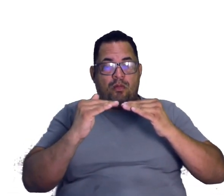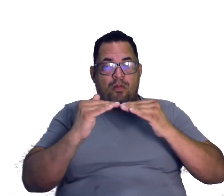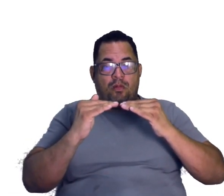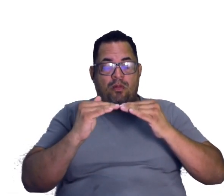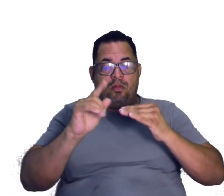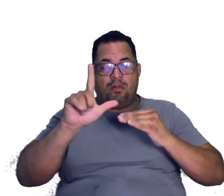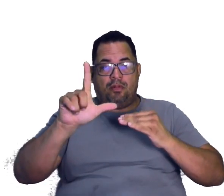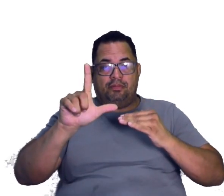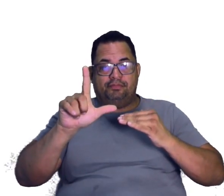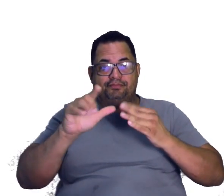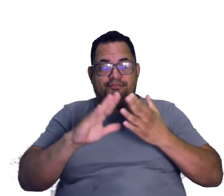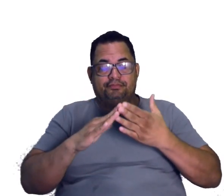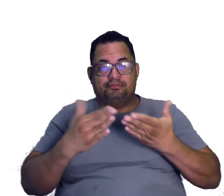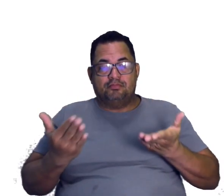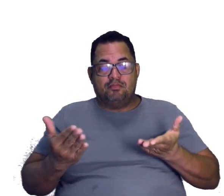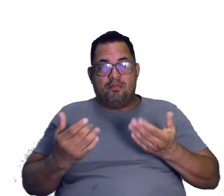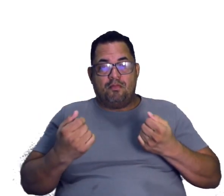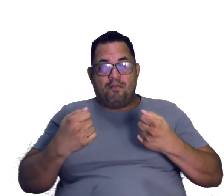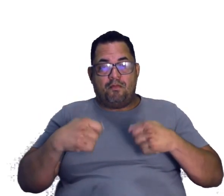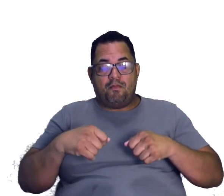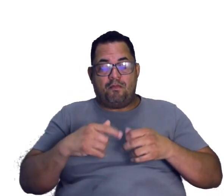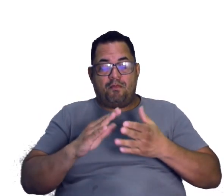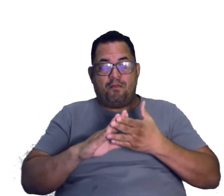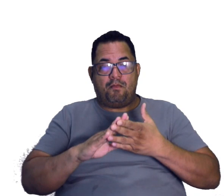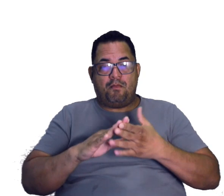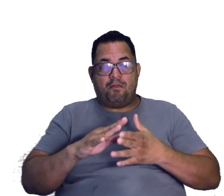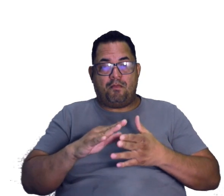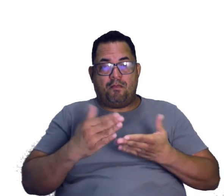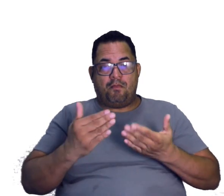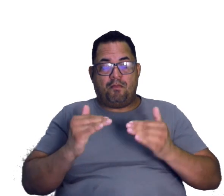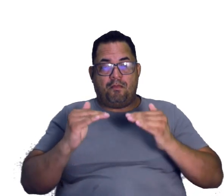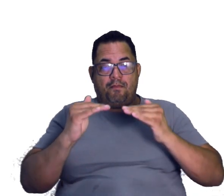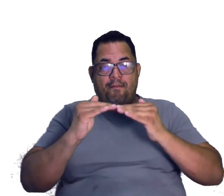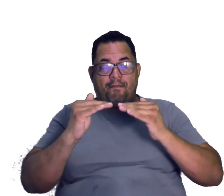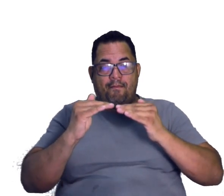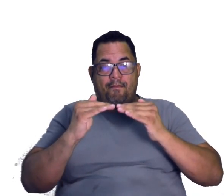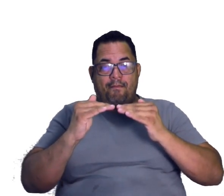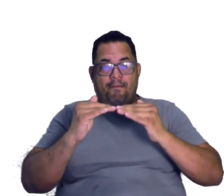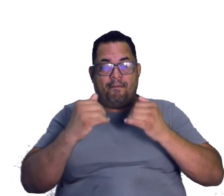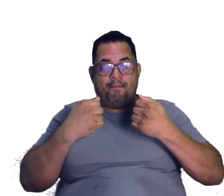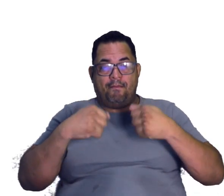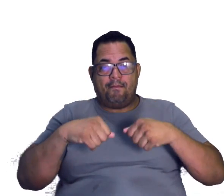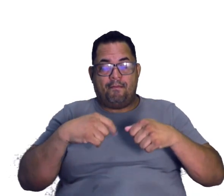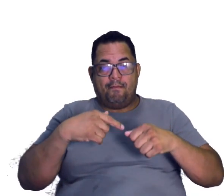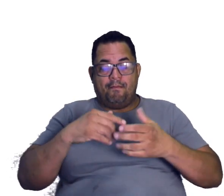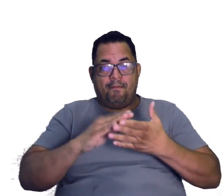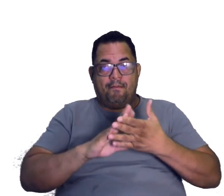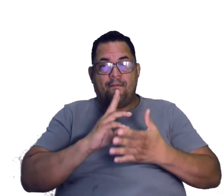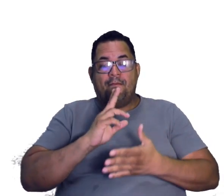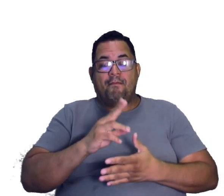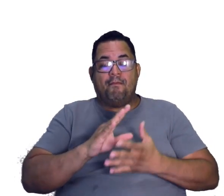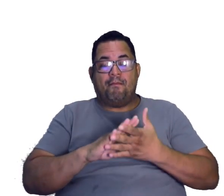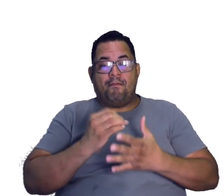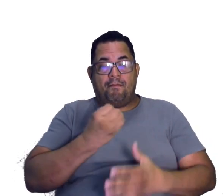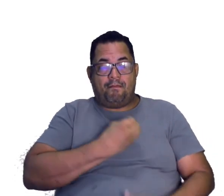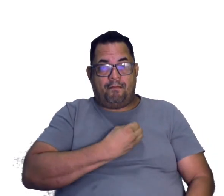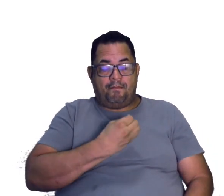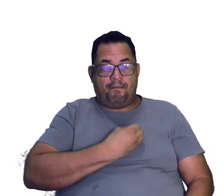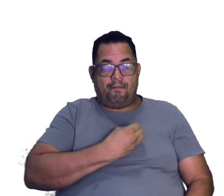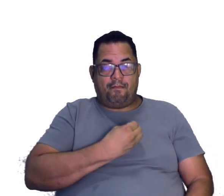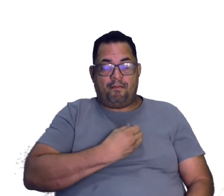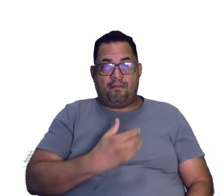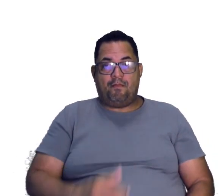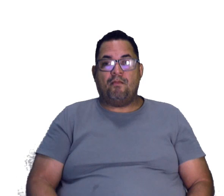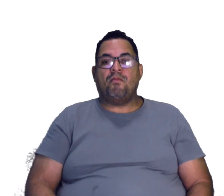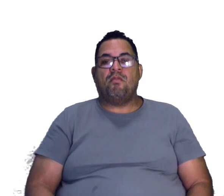litro. Então, eu posso dizer que eles são equivalentes, eles têm o mesmo valor, né? 1